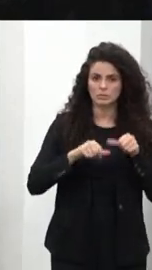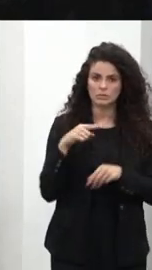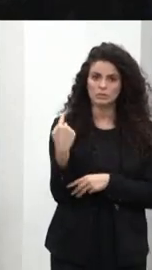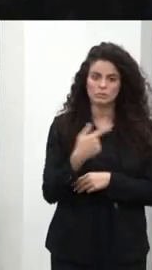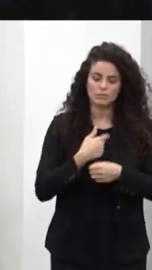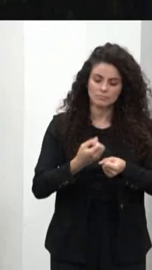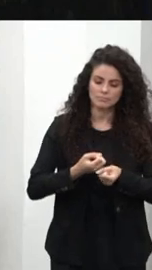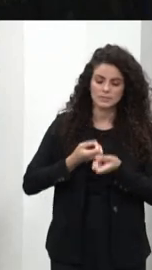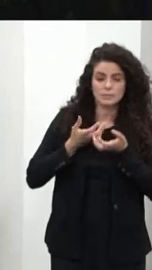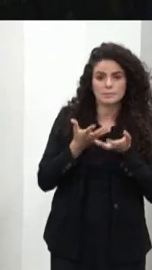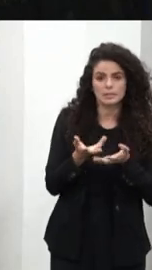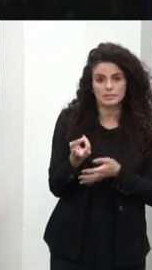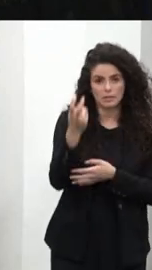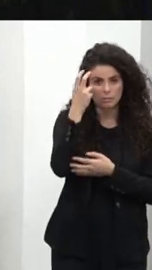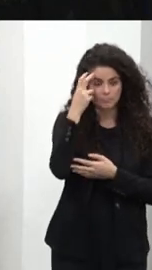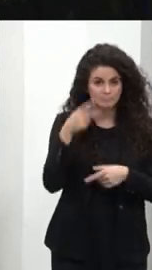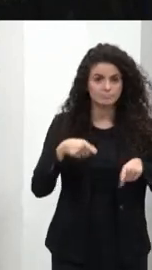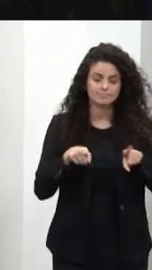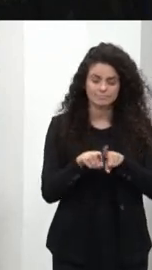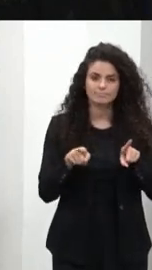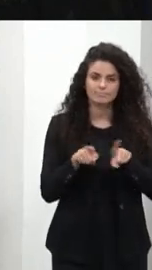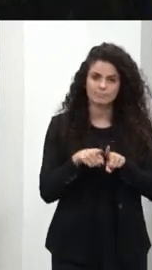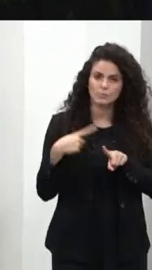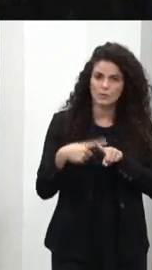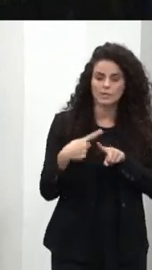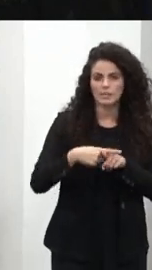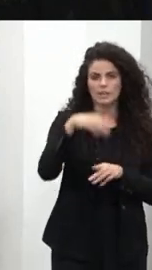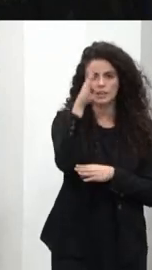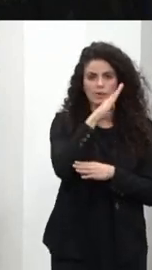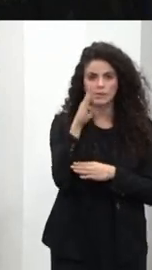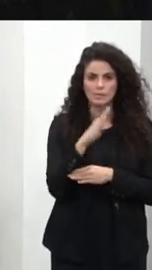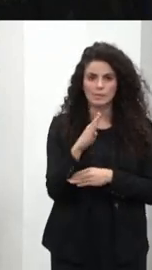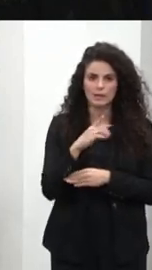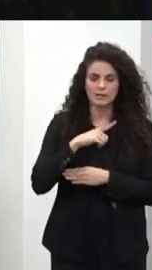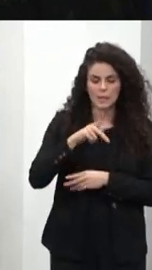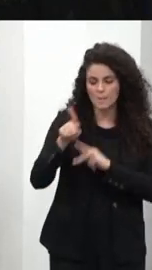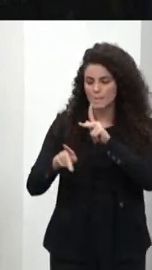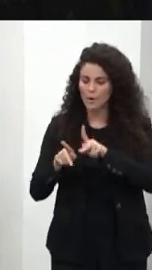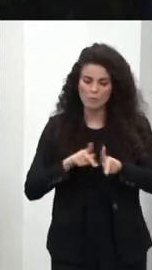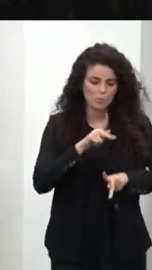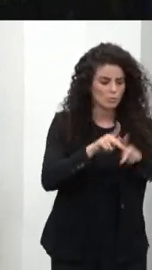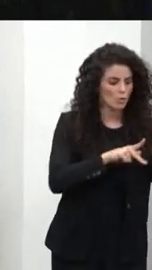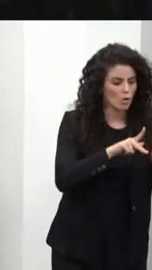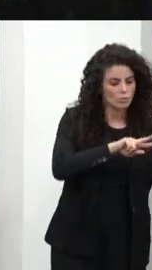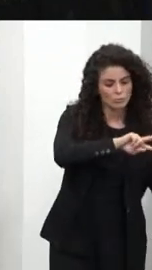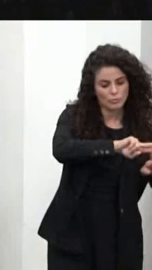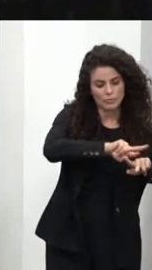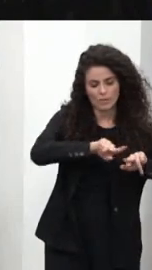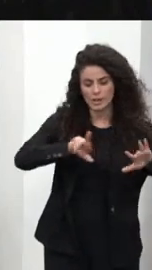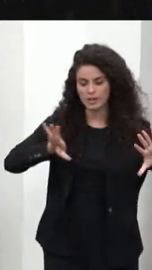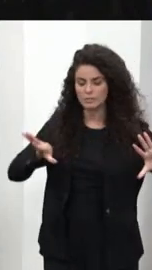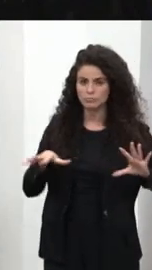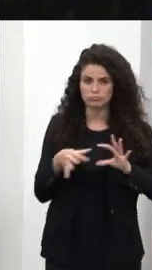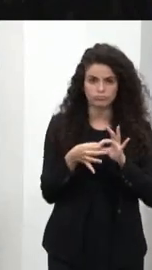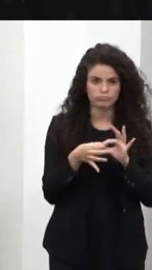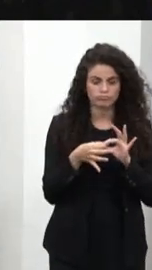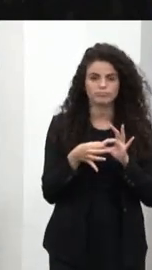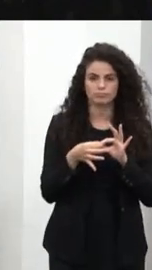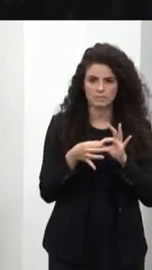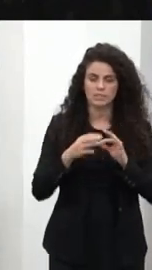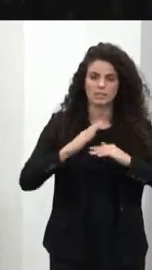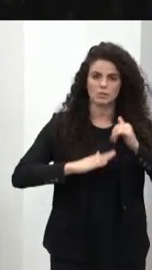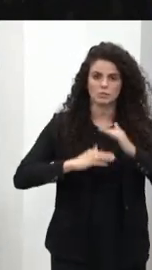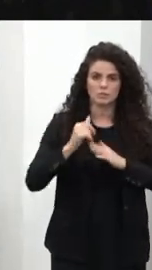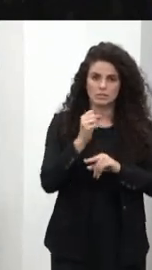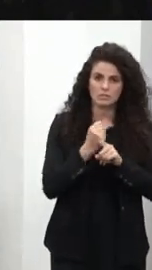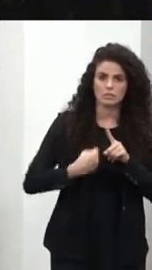de se expressar culturalmente também mudou o Brasil ao entrelaçado de povos a construção social do Brasil